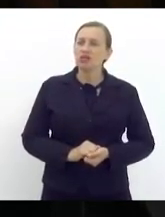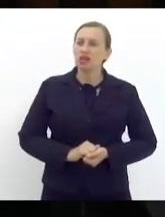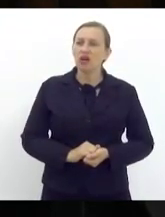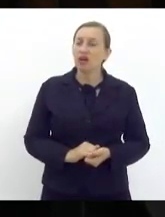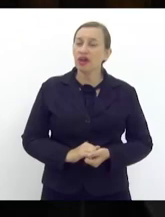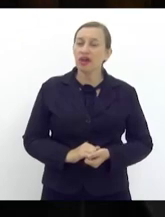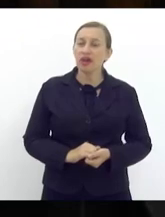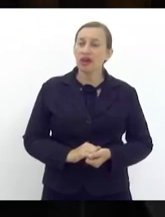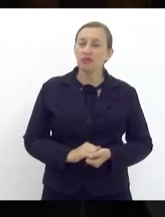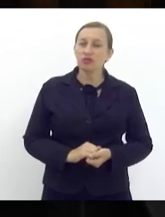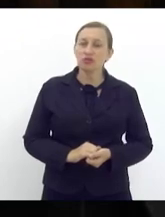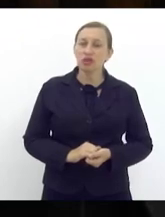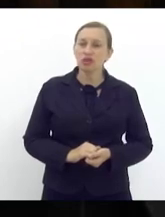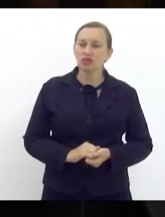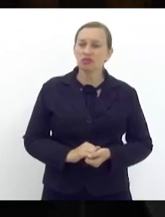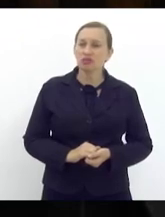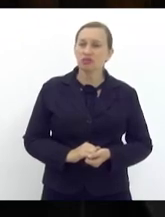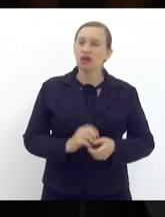às mãos